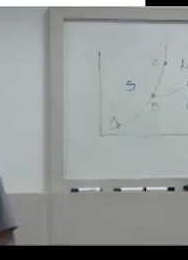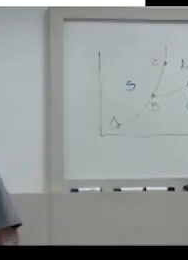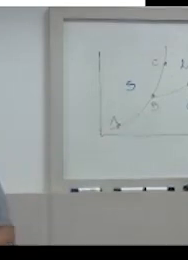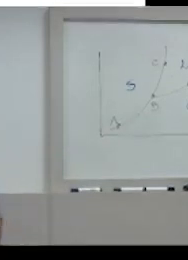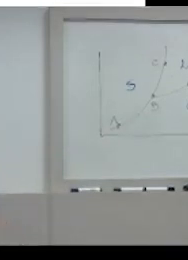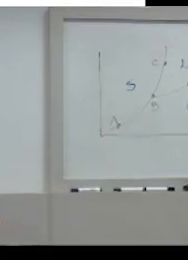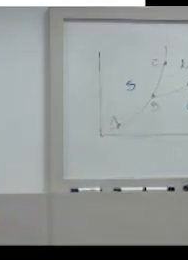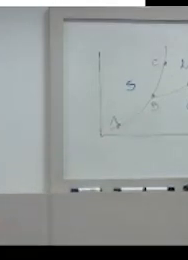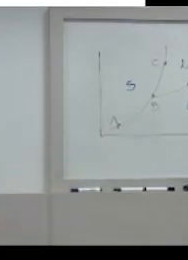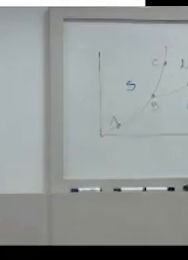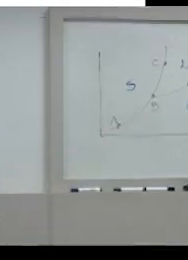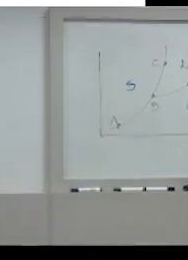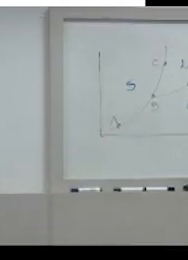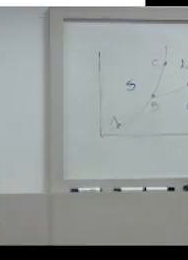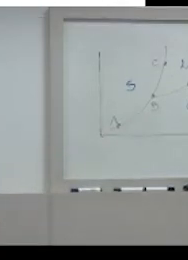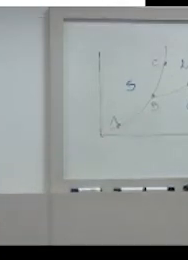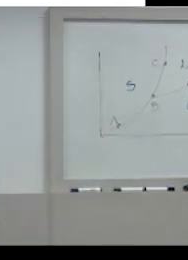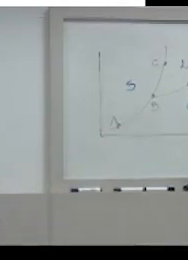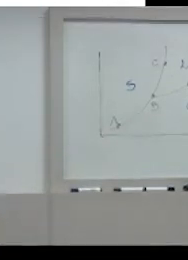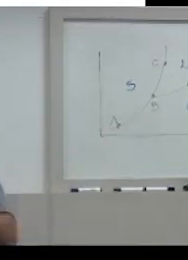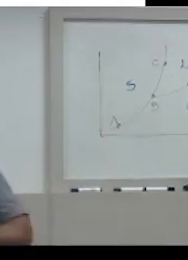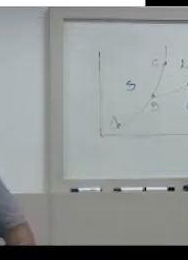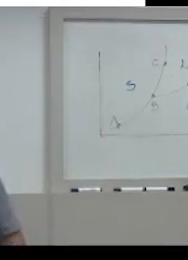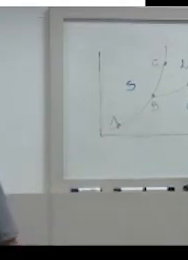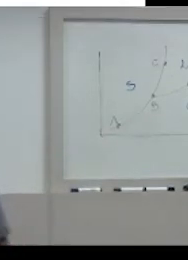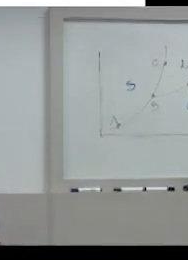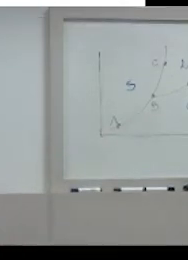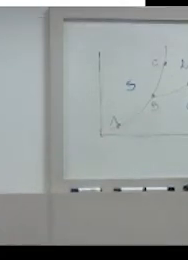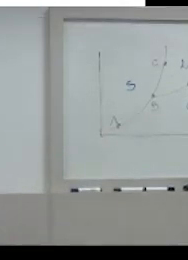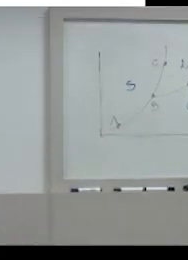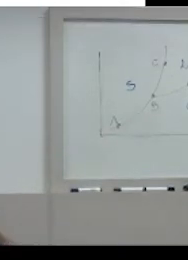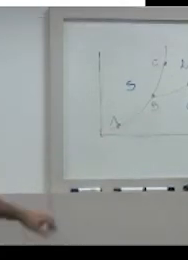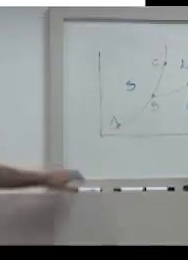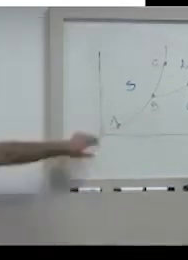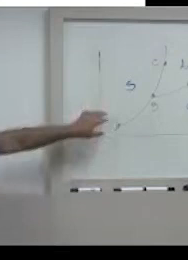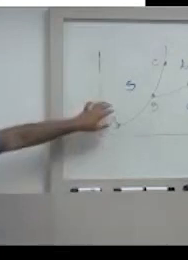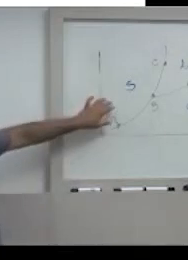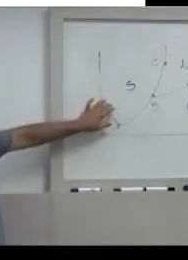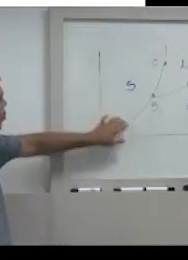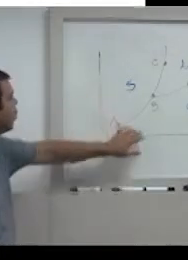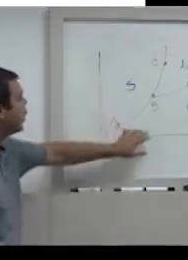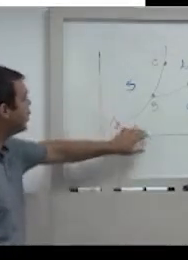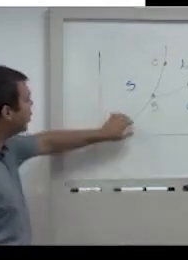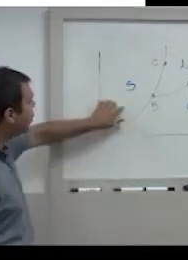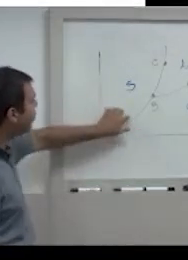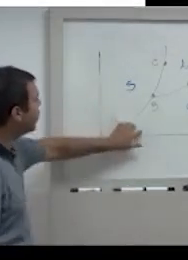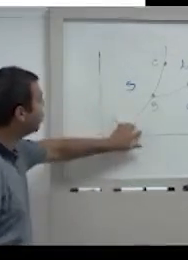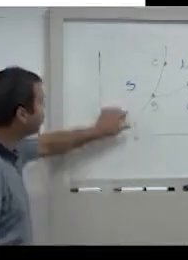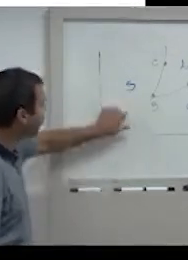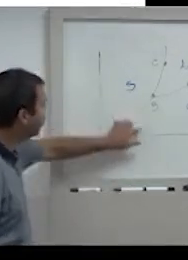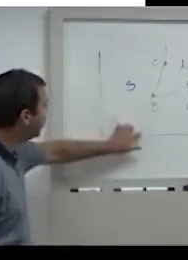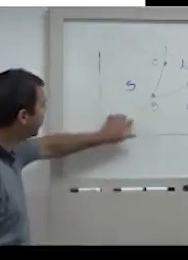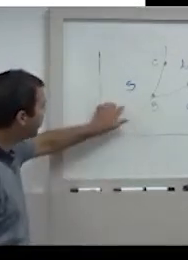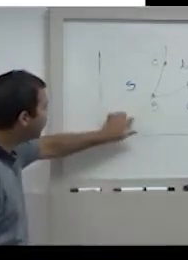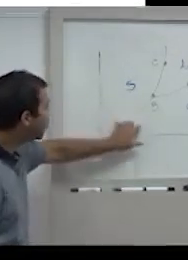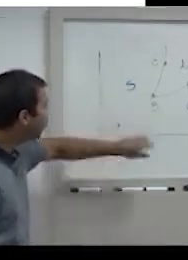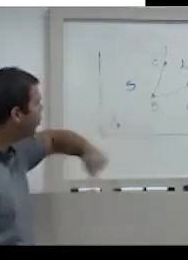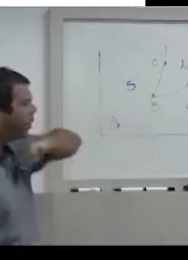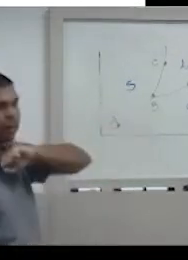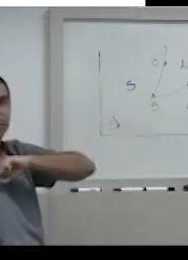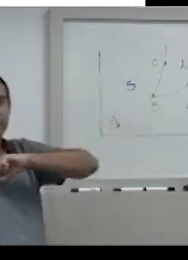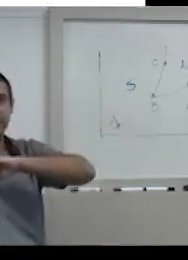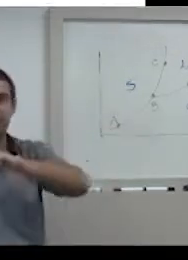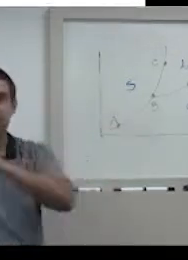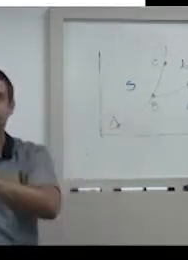olhada ali. Pessoal, o ponto A é definido como ponto de sublimação. O que está rolando? Eu estou passando do estado sólido diretamente para o estado gasoso, beleza? Então